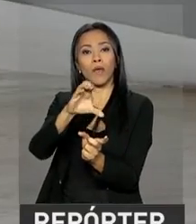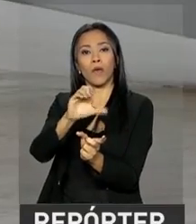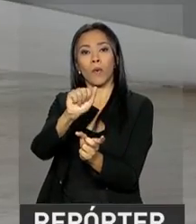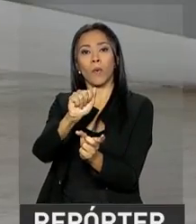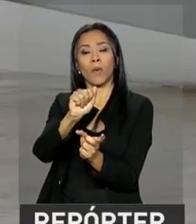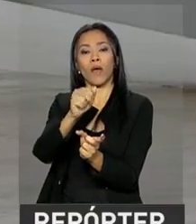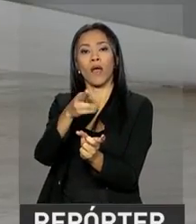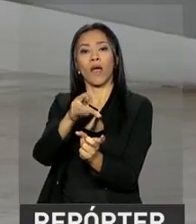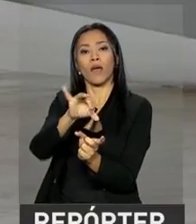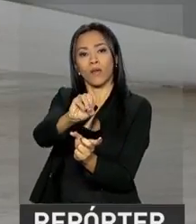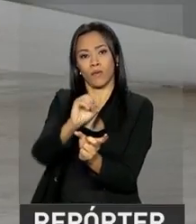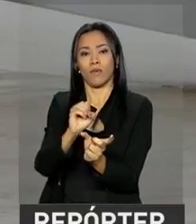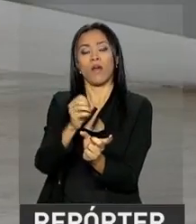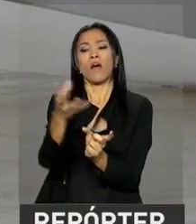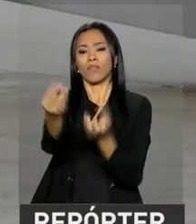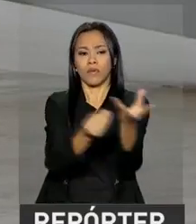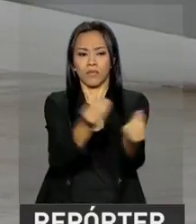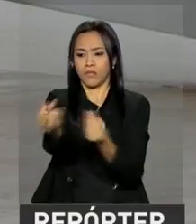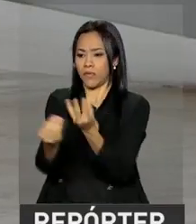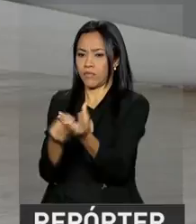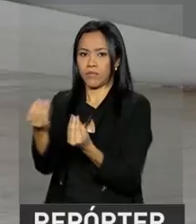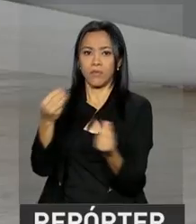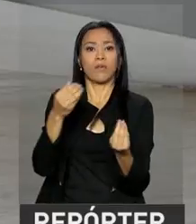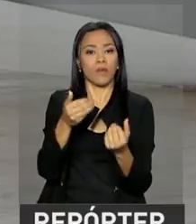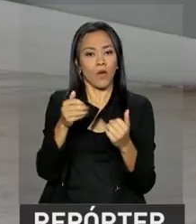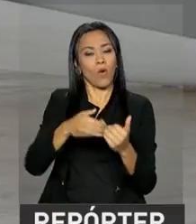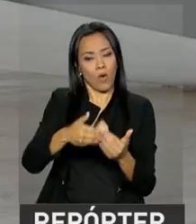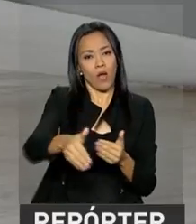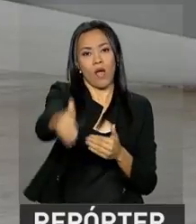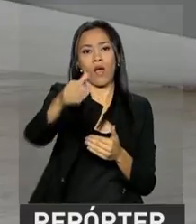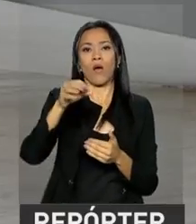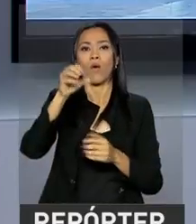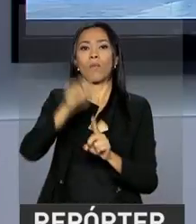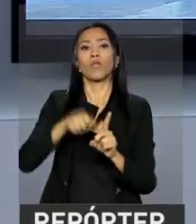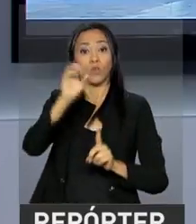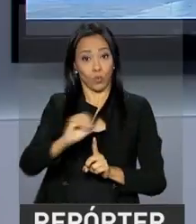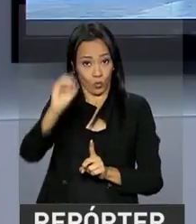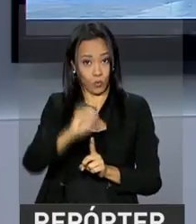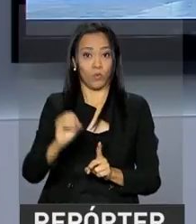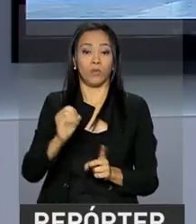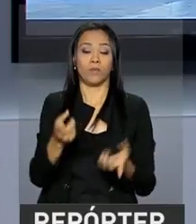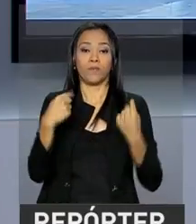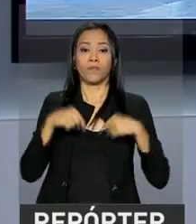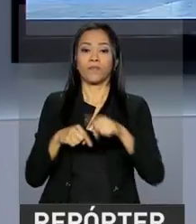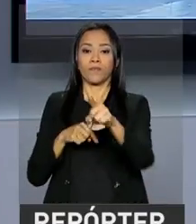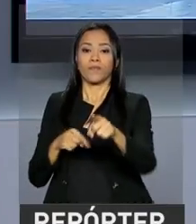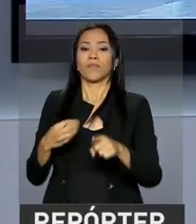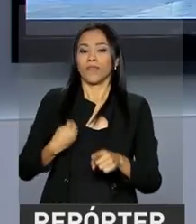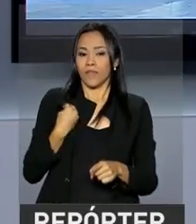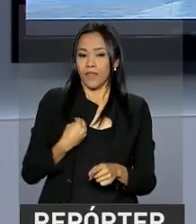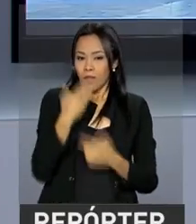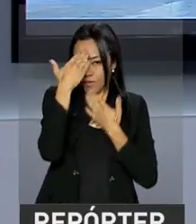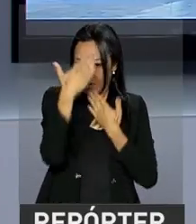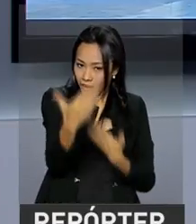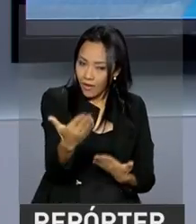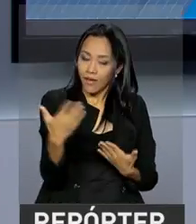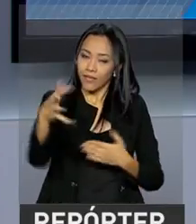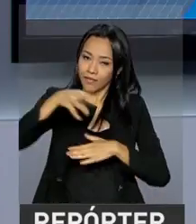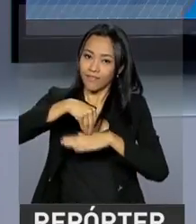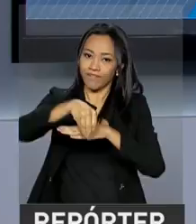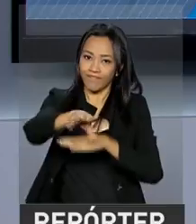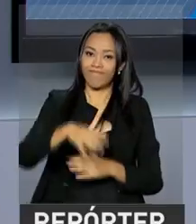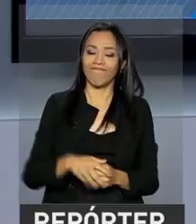coletado a partir de outubro deste ano joão pedro neto ao vivo do palácio do planalto obrigado joão pelas